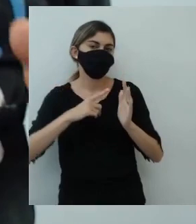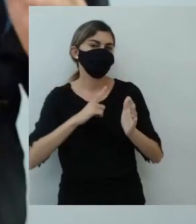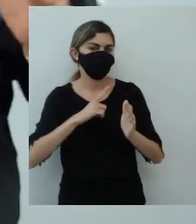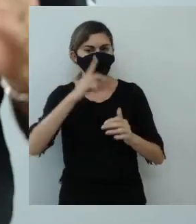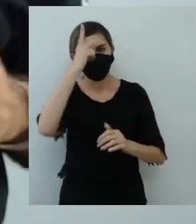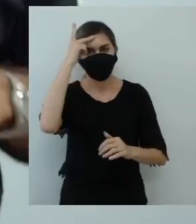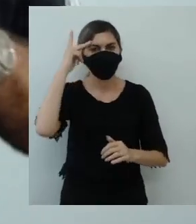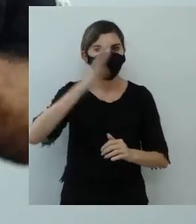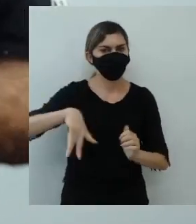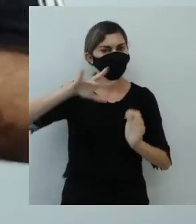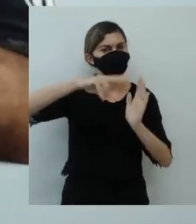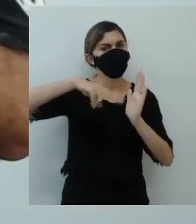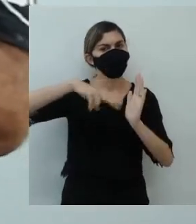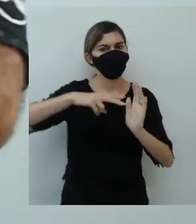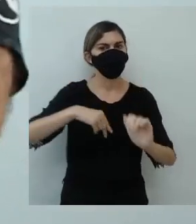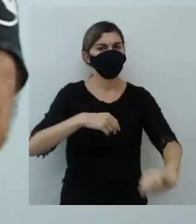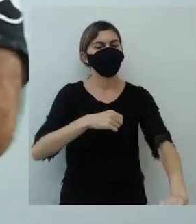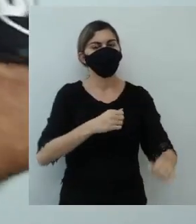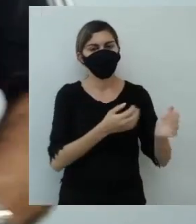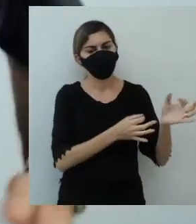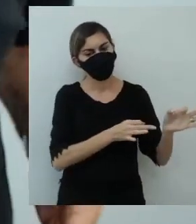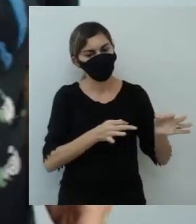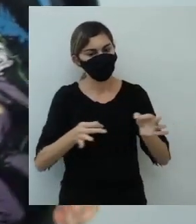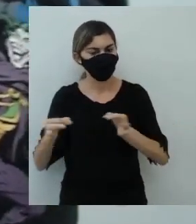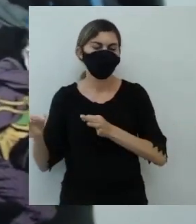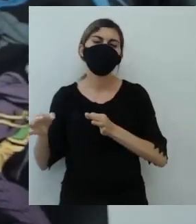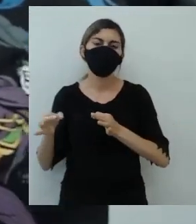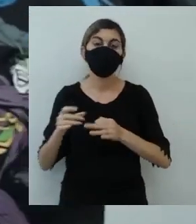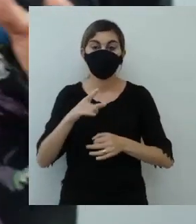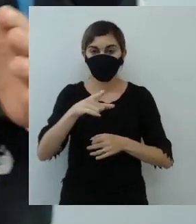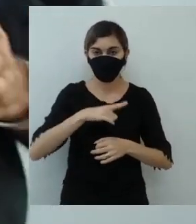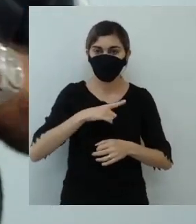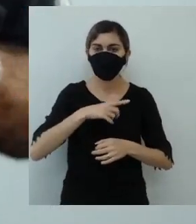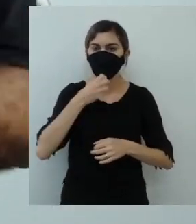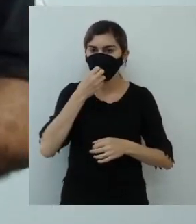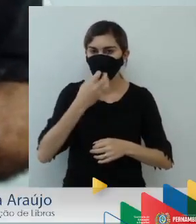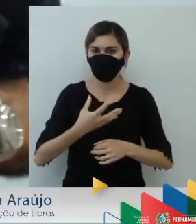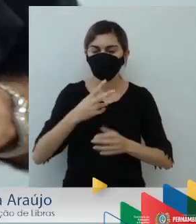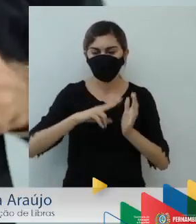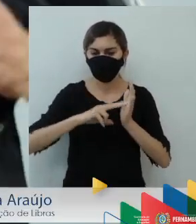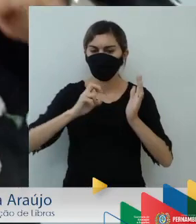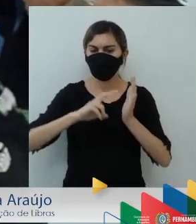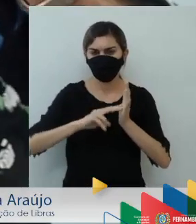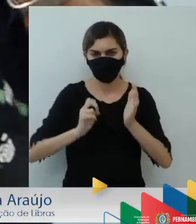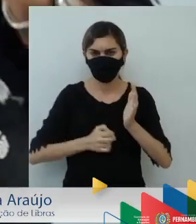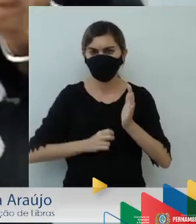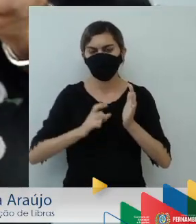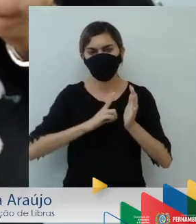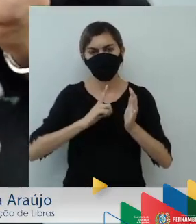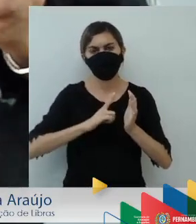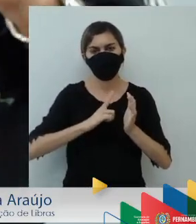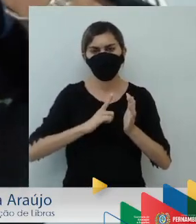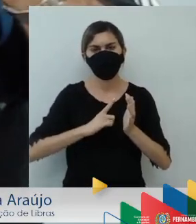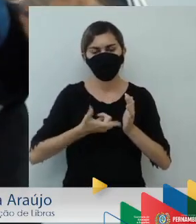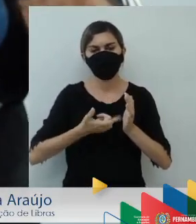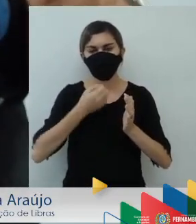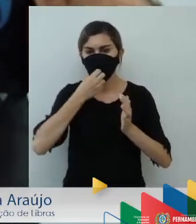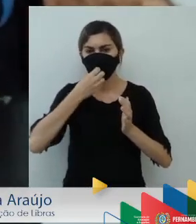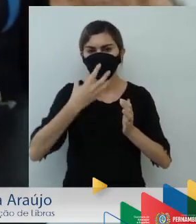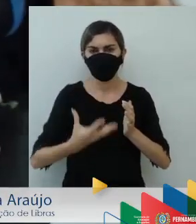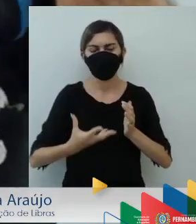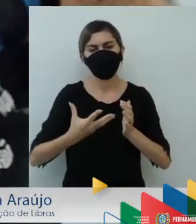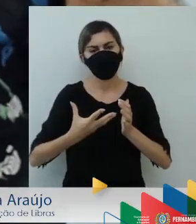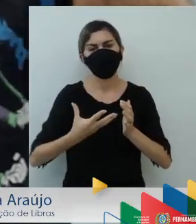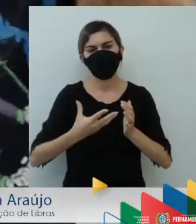uma pessoa que leia com regularidade. Você tem que ter bom vocabulário, você tem que ter uma boa, você